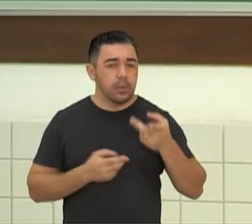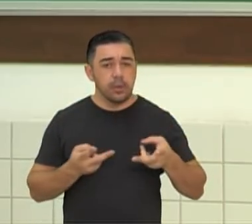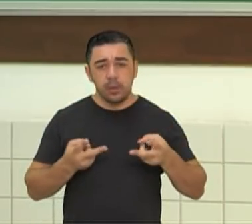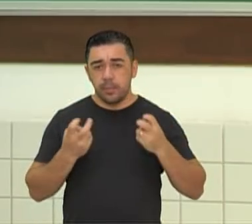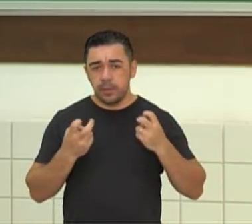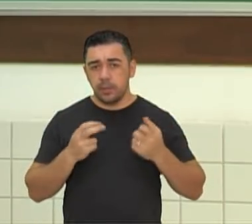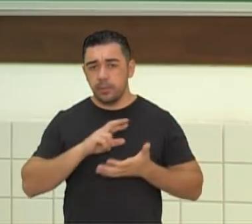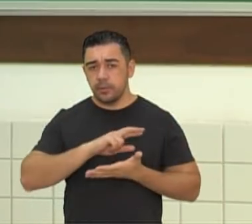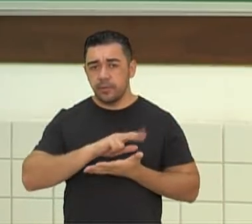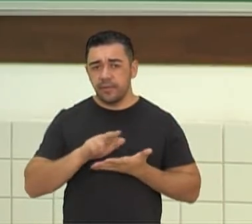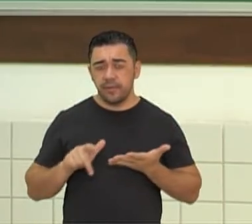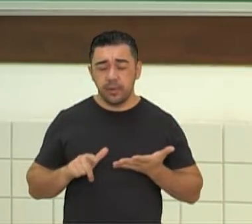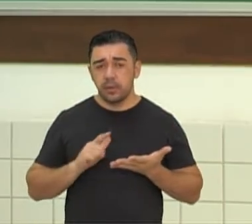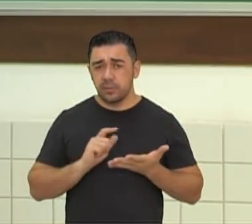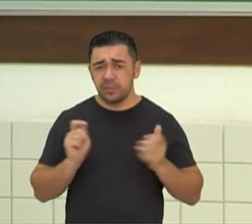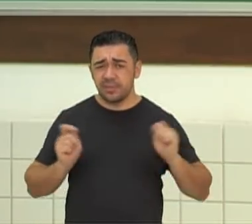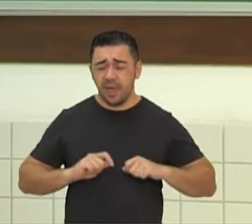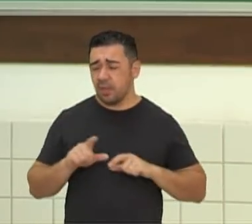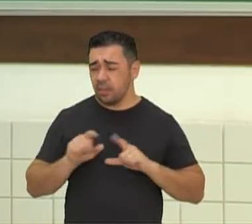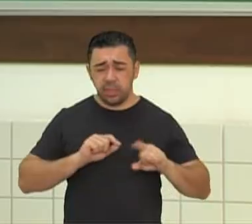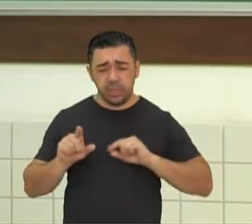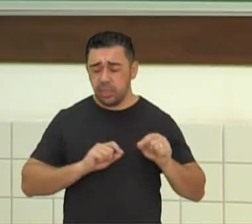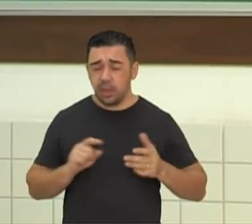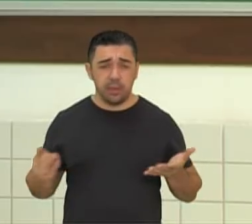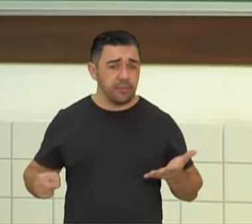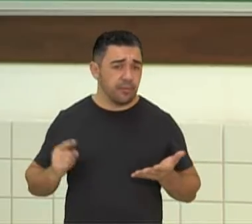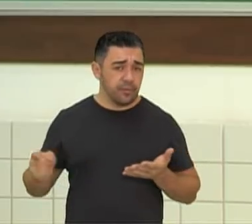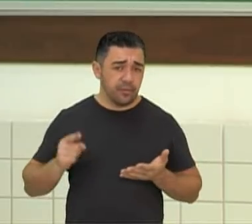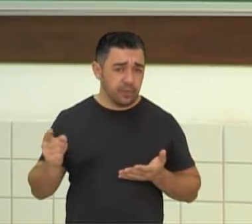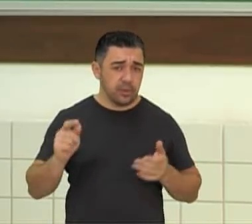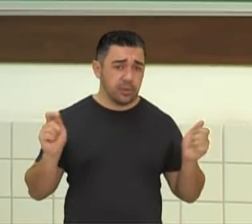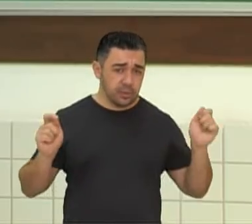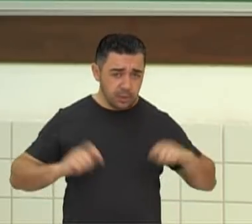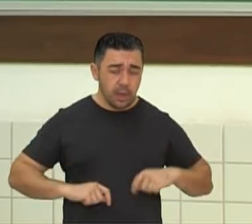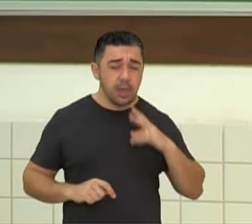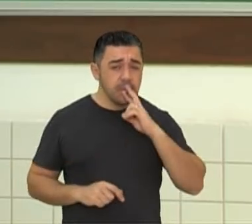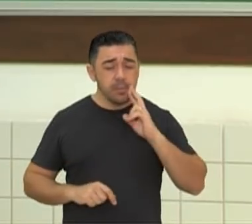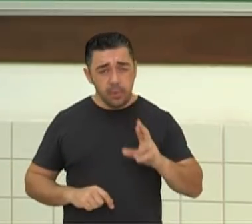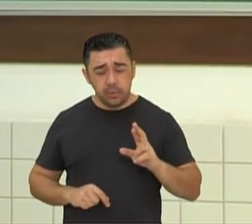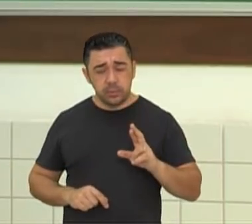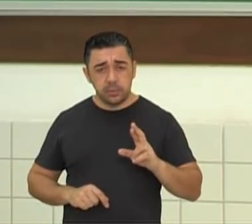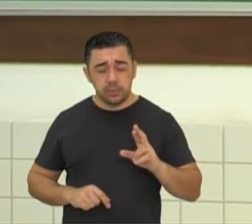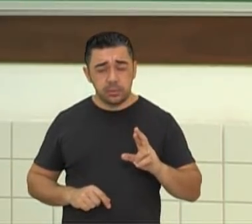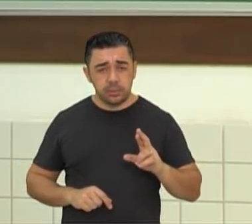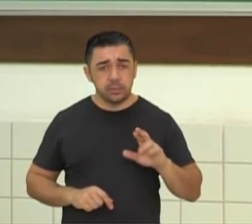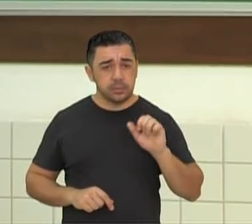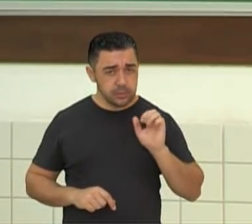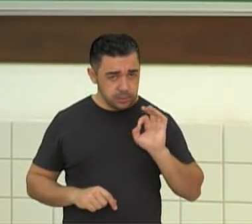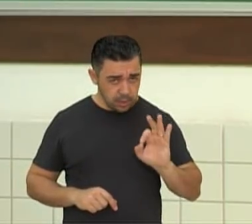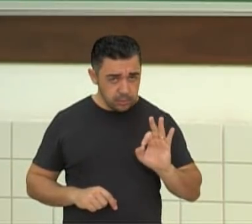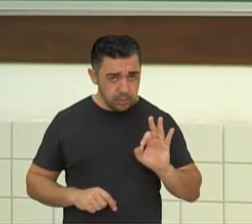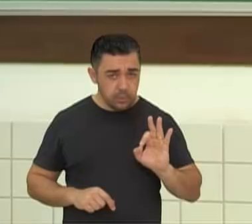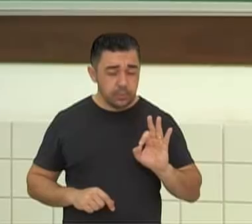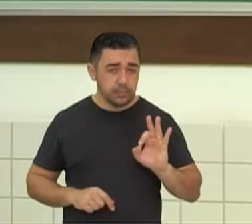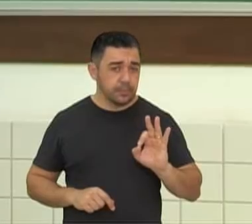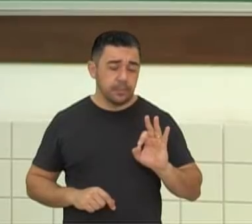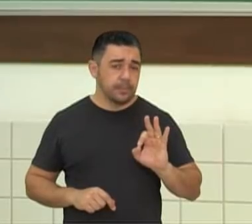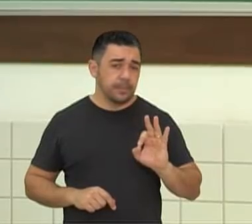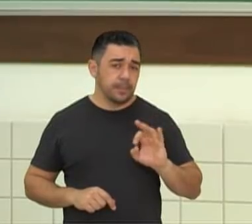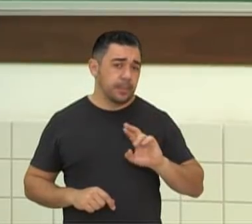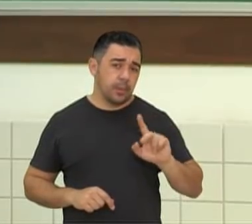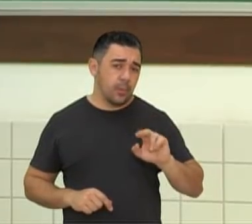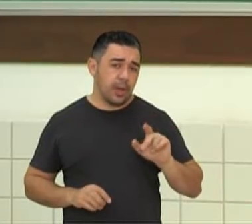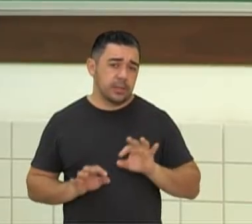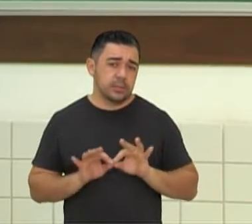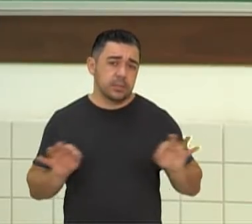existem infinitos valores, existem infinitos pares ordenados que resolvem a minha equação. Tá? Isso não é tão